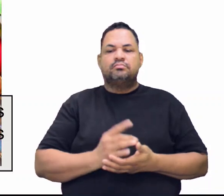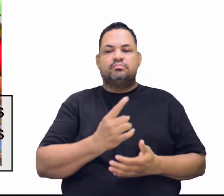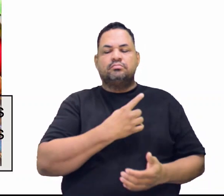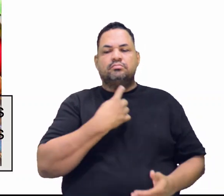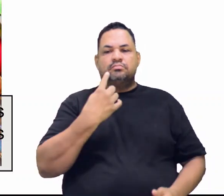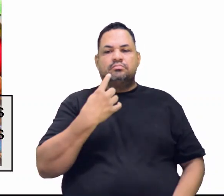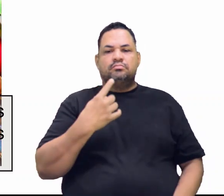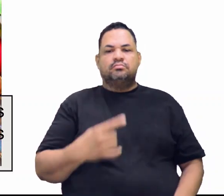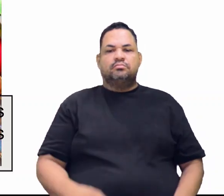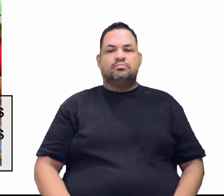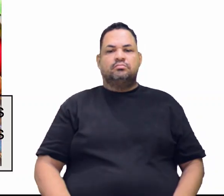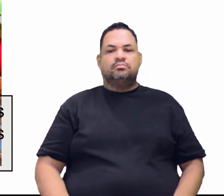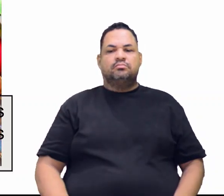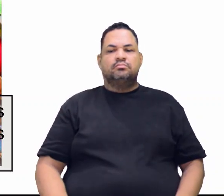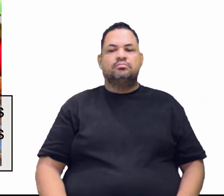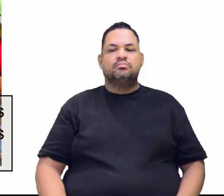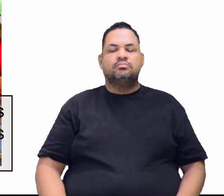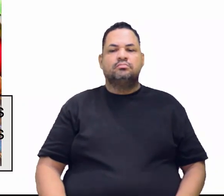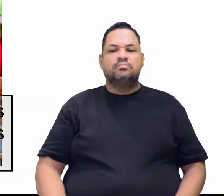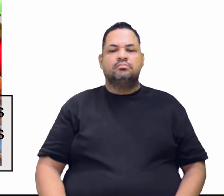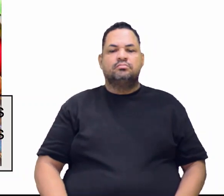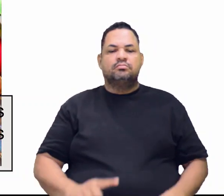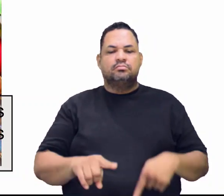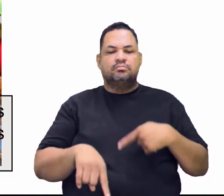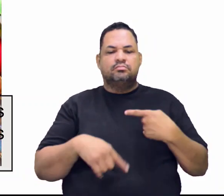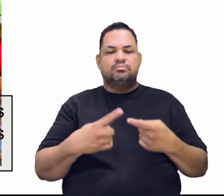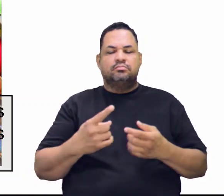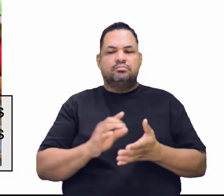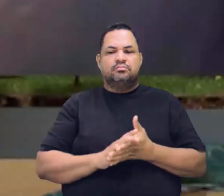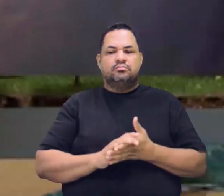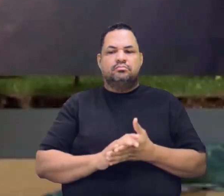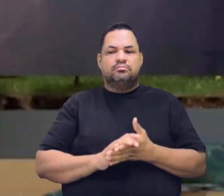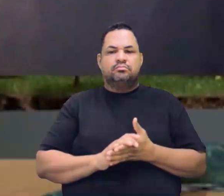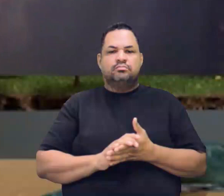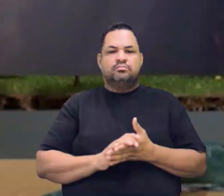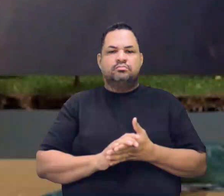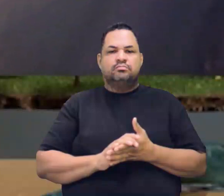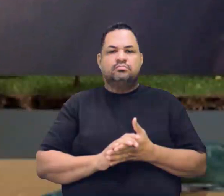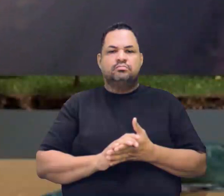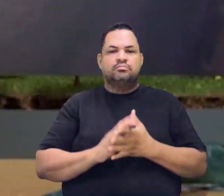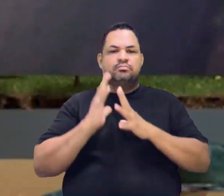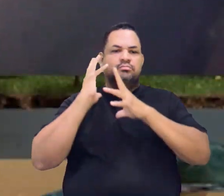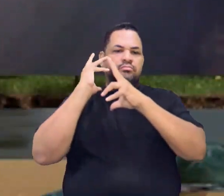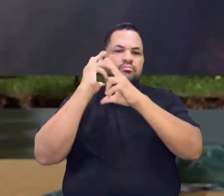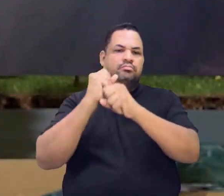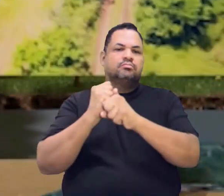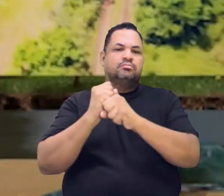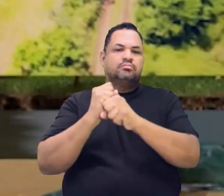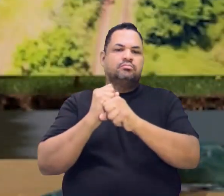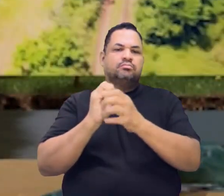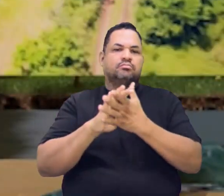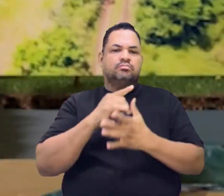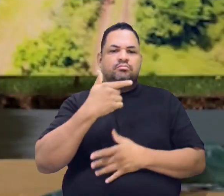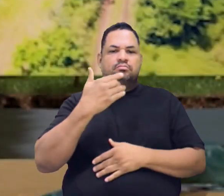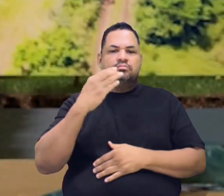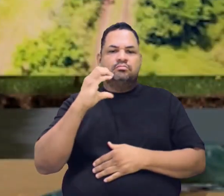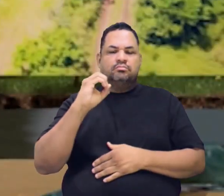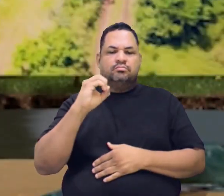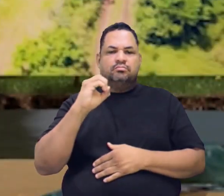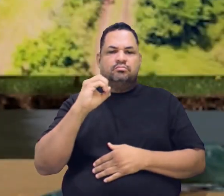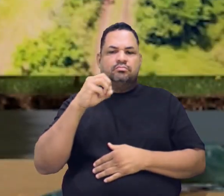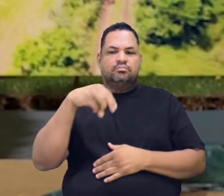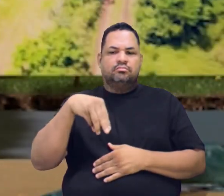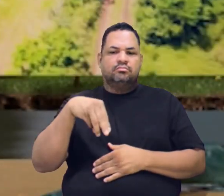nós temos aí pela frente, daqui a pouco, essa foi a nossa revisão de 20